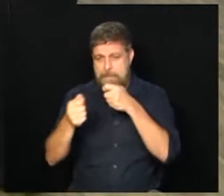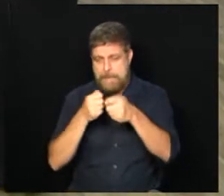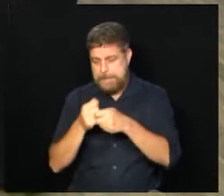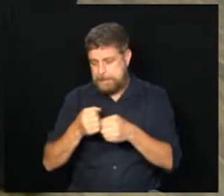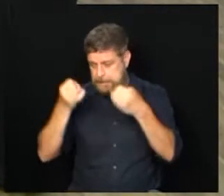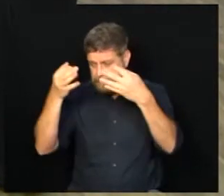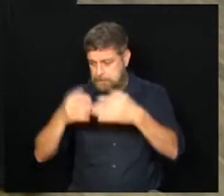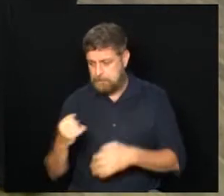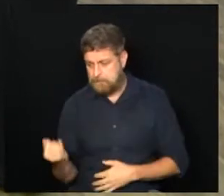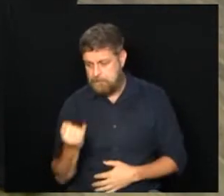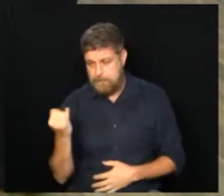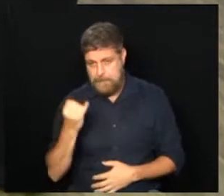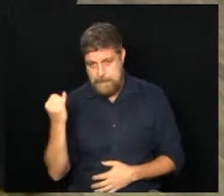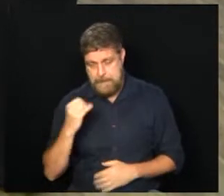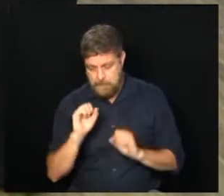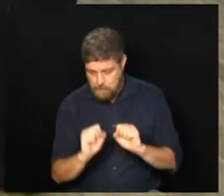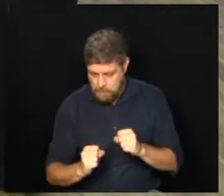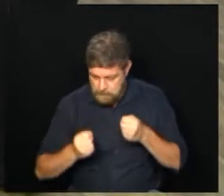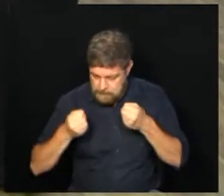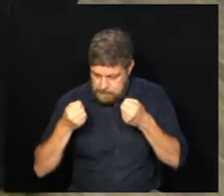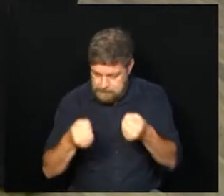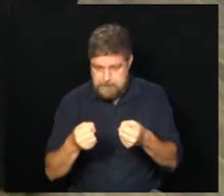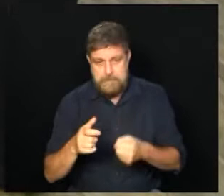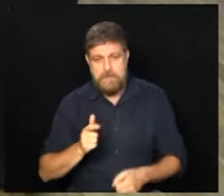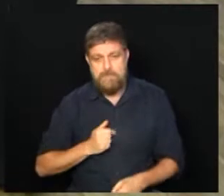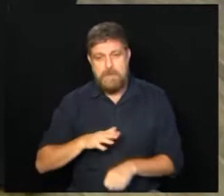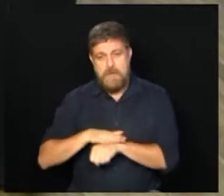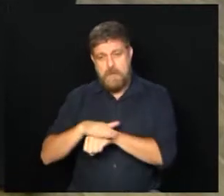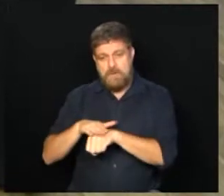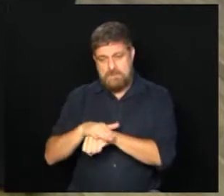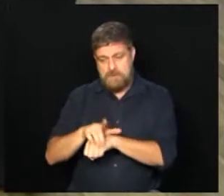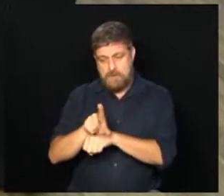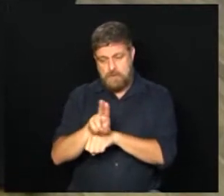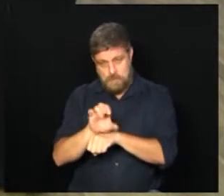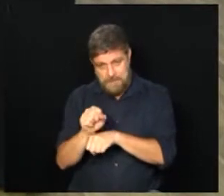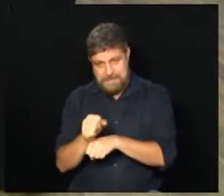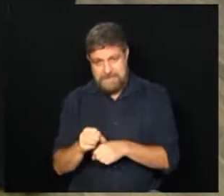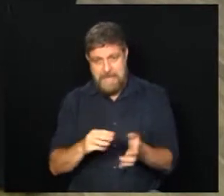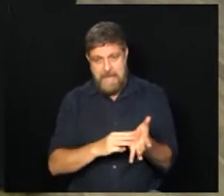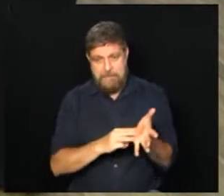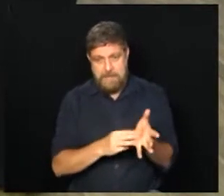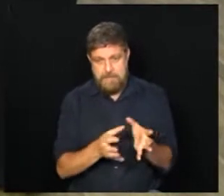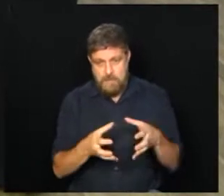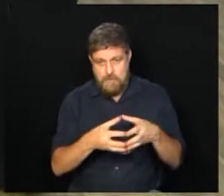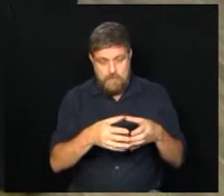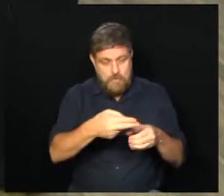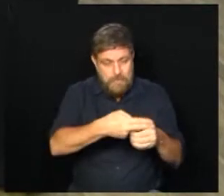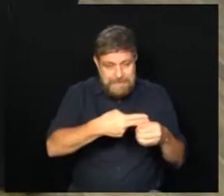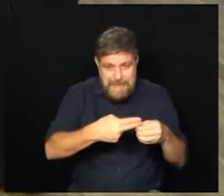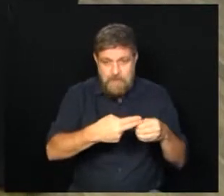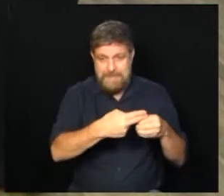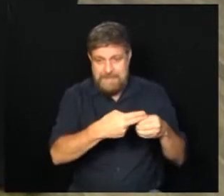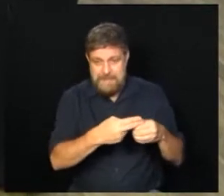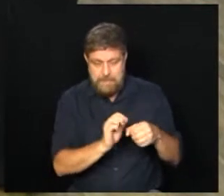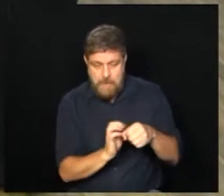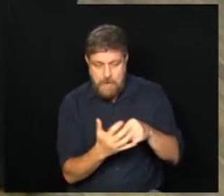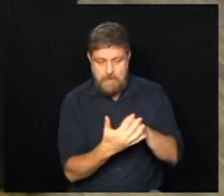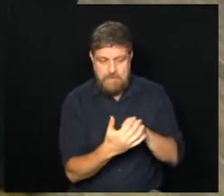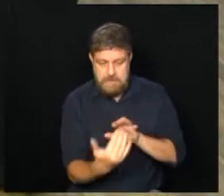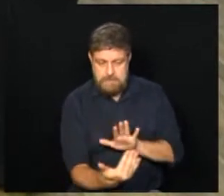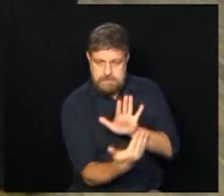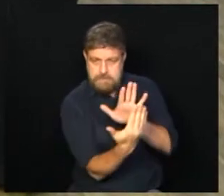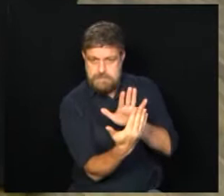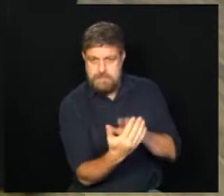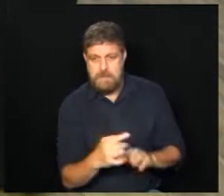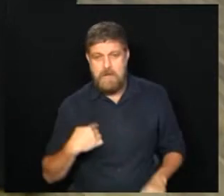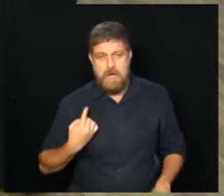da dose de reforço. Eu entrevistei o Luiz Carlos Dias, que ele é membro da Força Tarefa da Unicamp contra a Covid-19